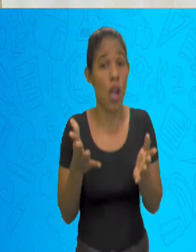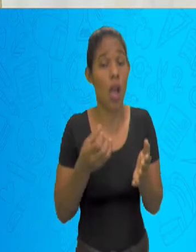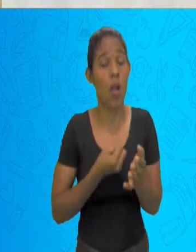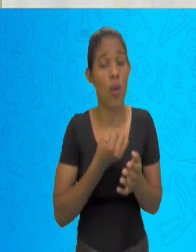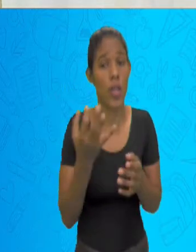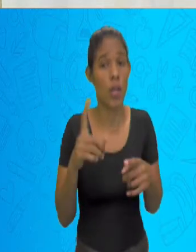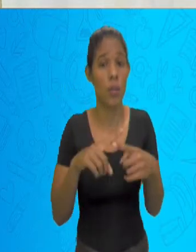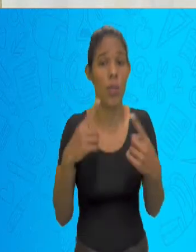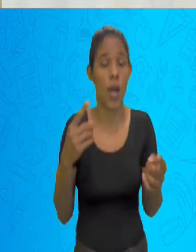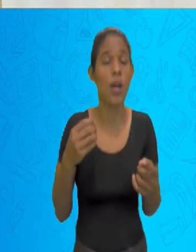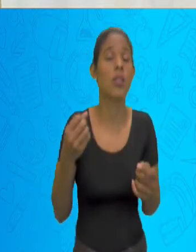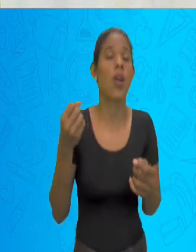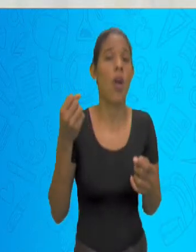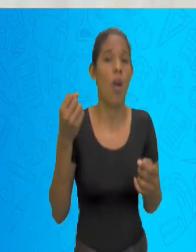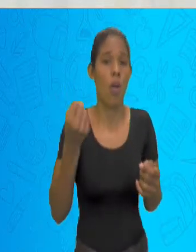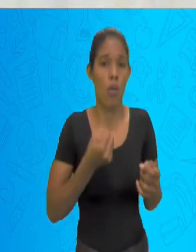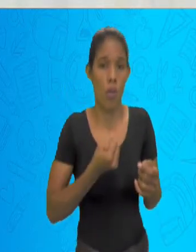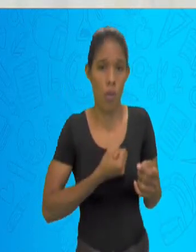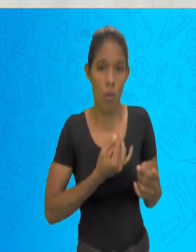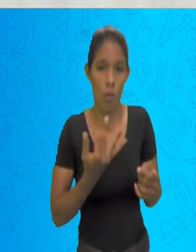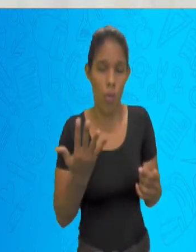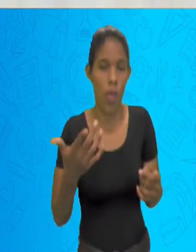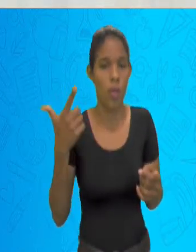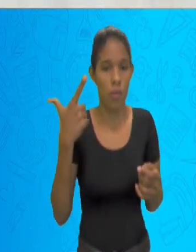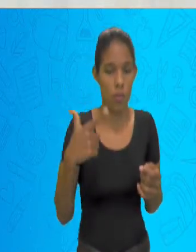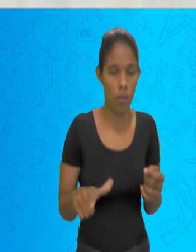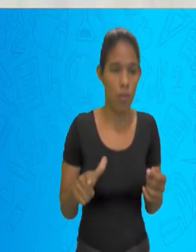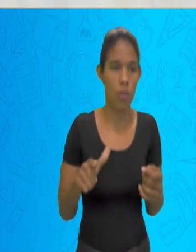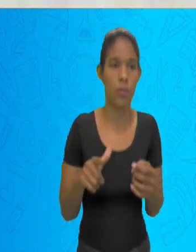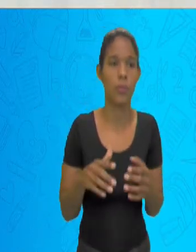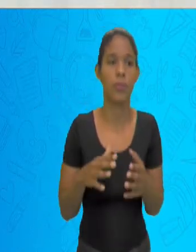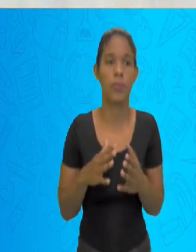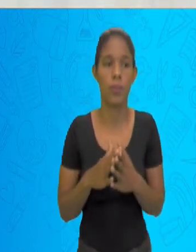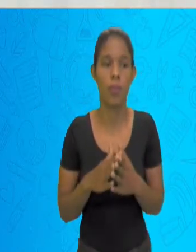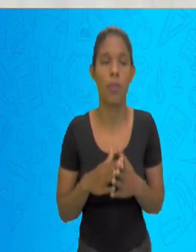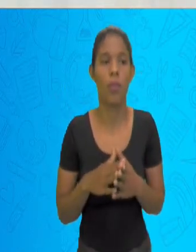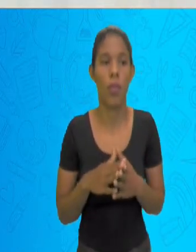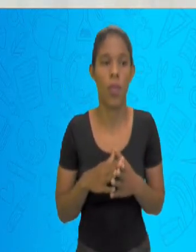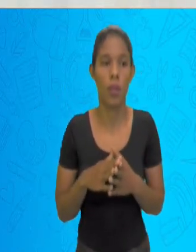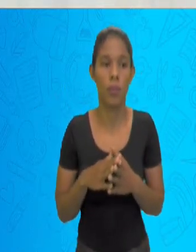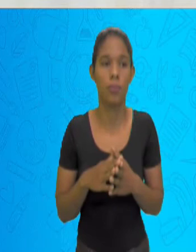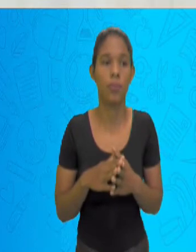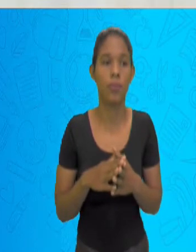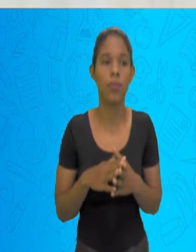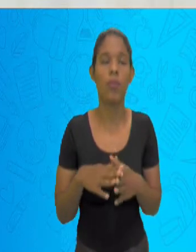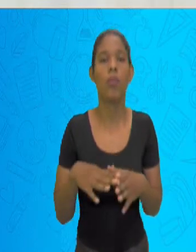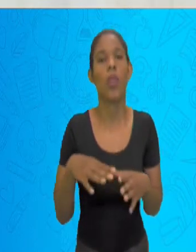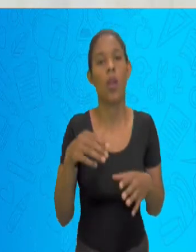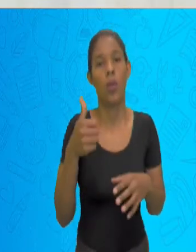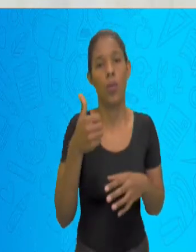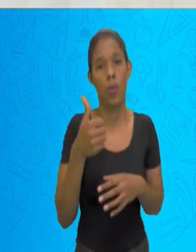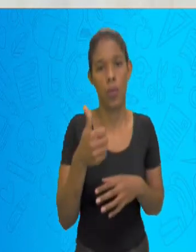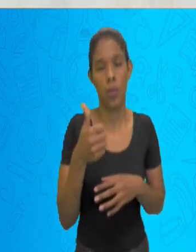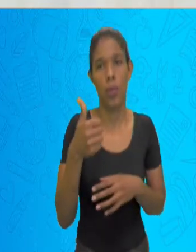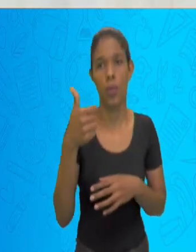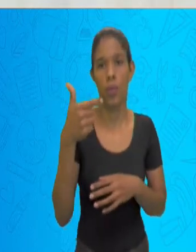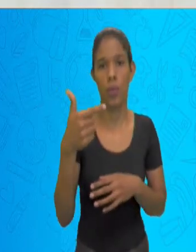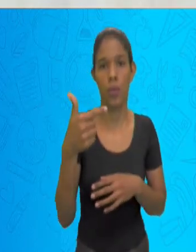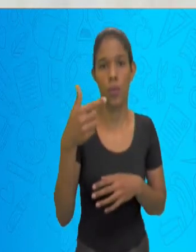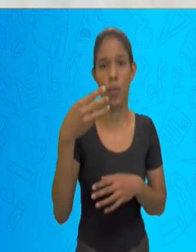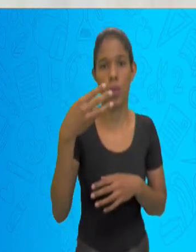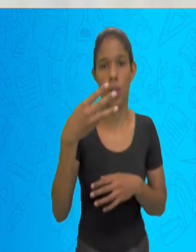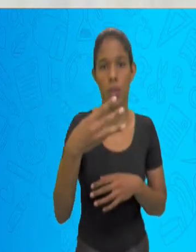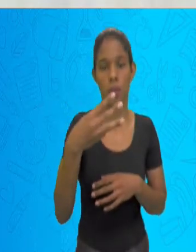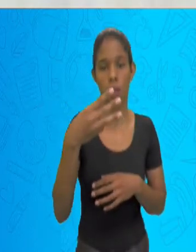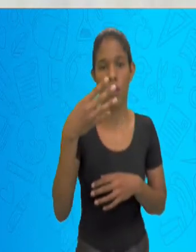Então, essa caixa aqui, vamos contar por essa de novo? Vamos ver quantas faces ela tem? Vamos lá? 1, 2,